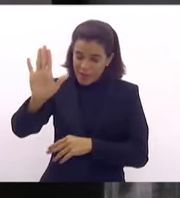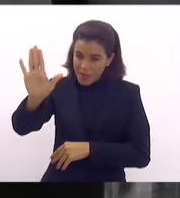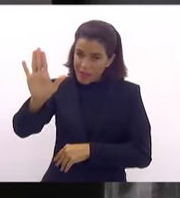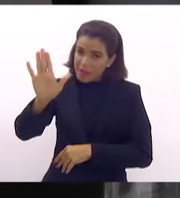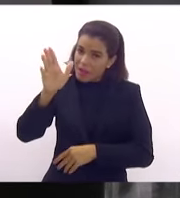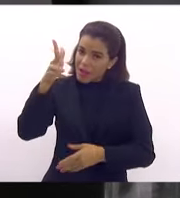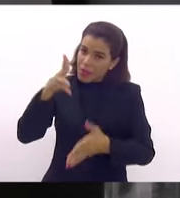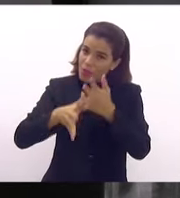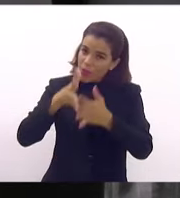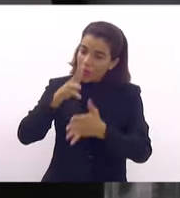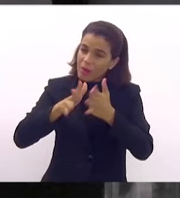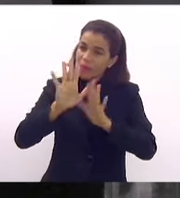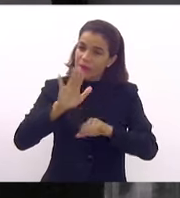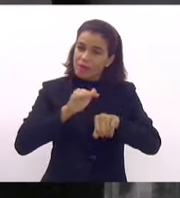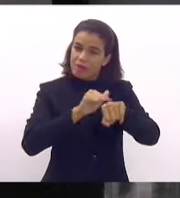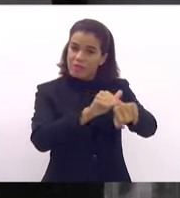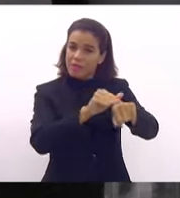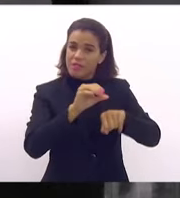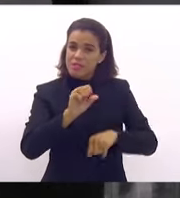Serginho. Obrigado.